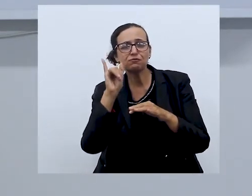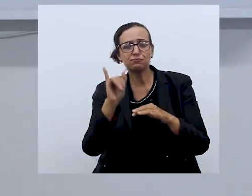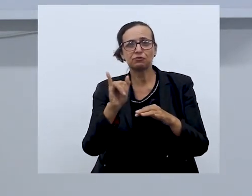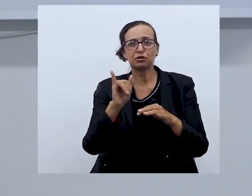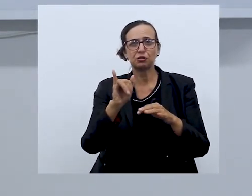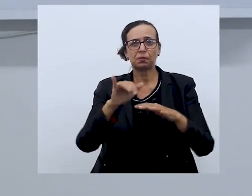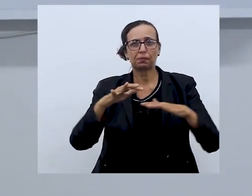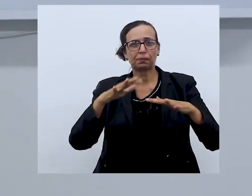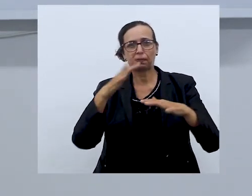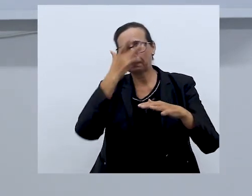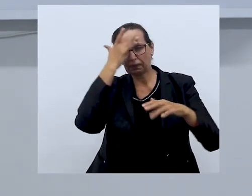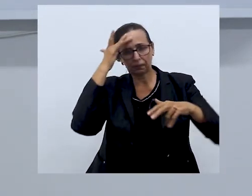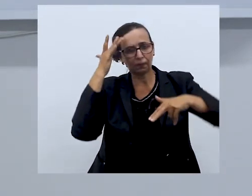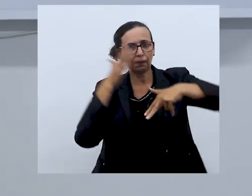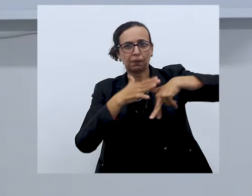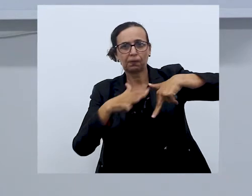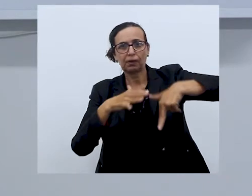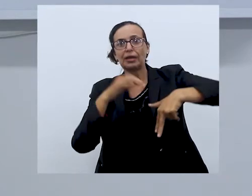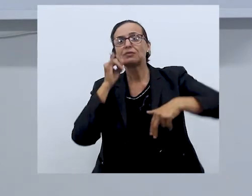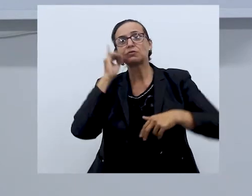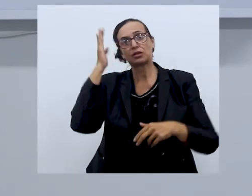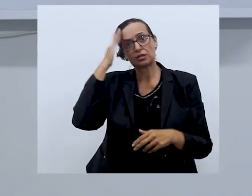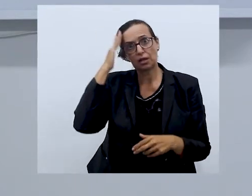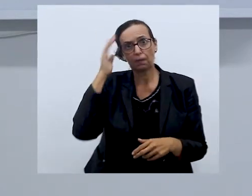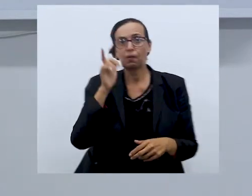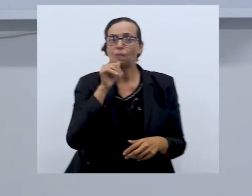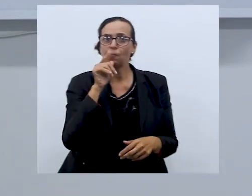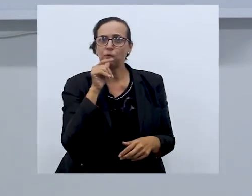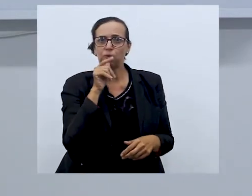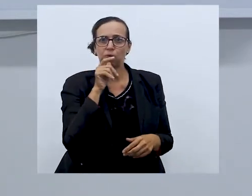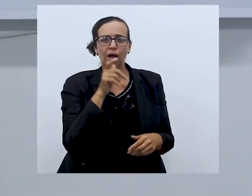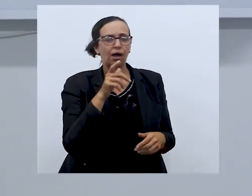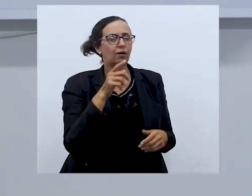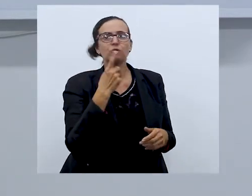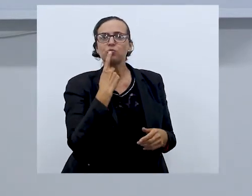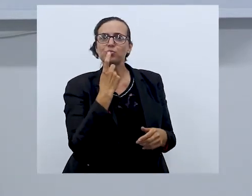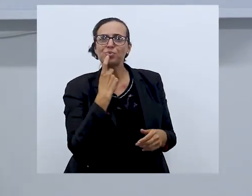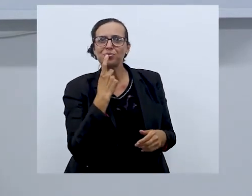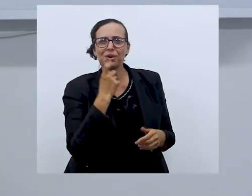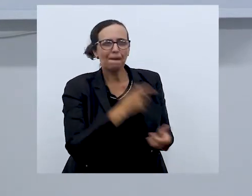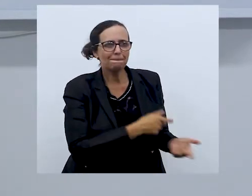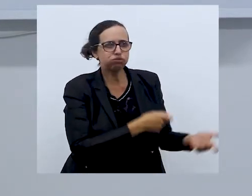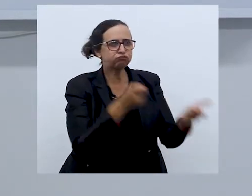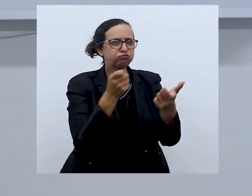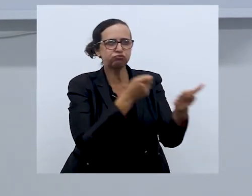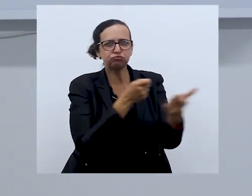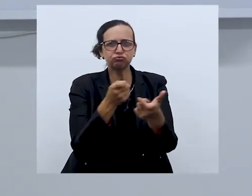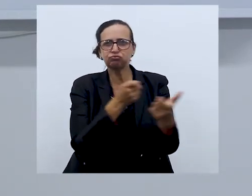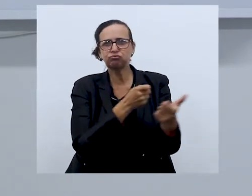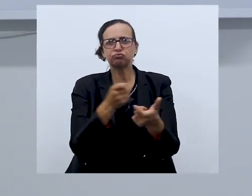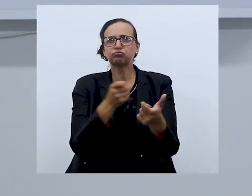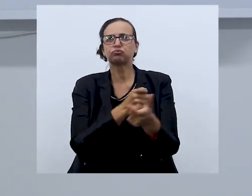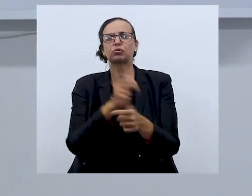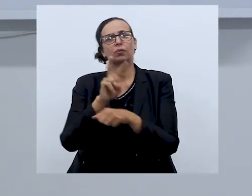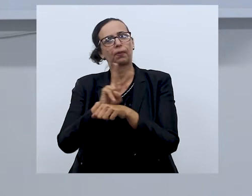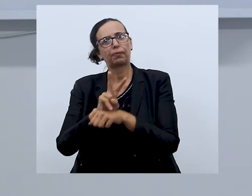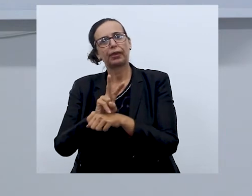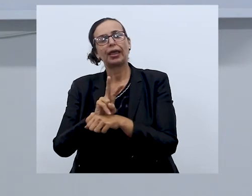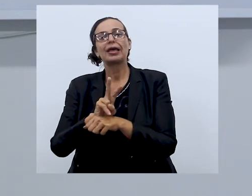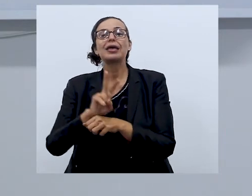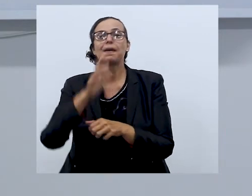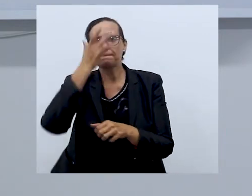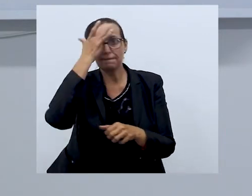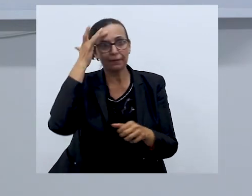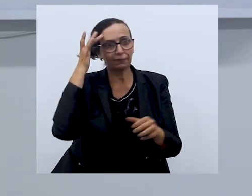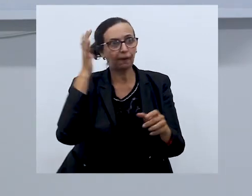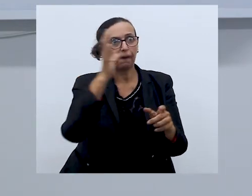iminente um incêndio, podemos pegar o extintor de incêndio para tentar apagar esse fogo, ou se não, até mesmo retirar a vítima do local com muito cuidado,